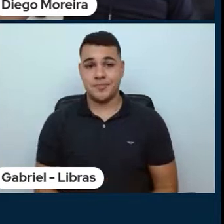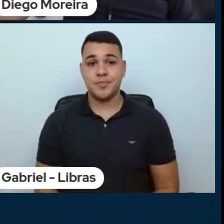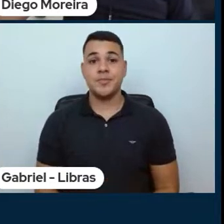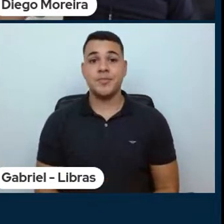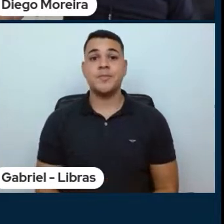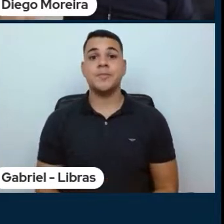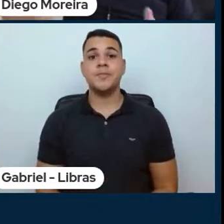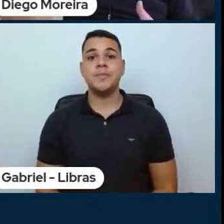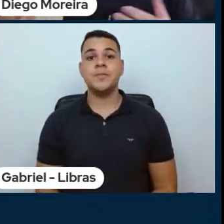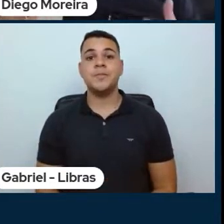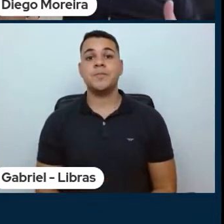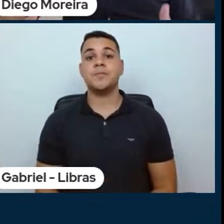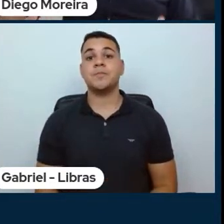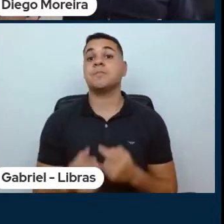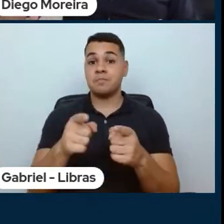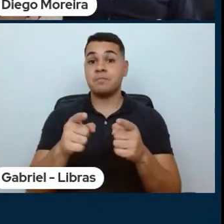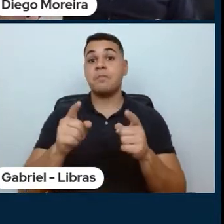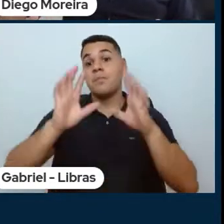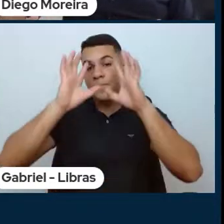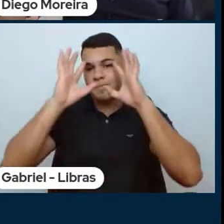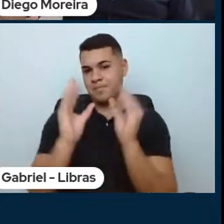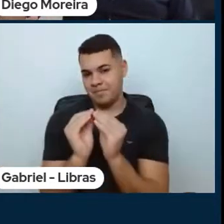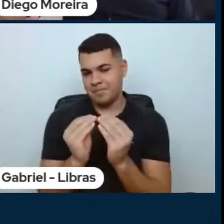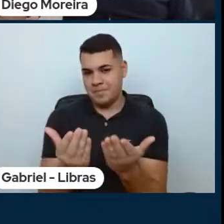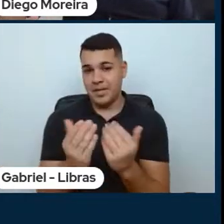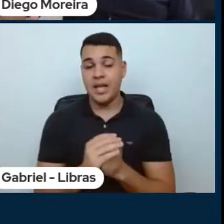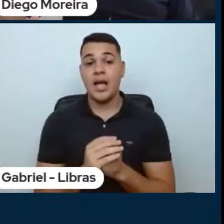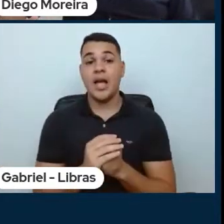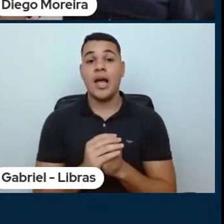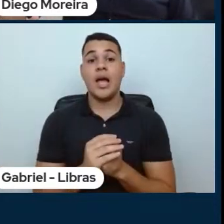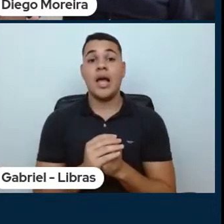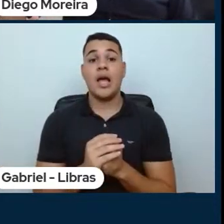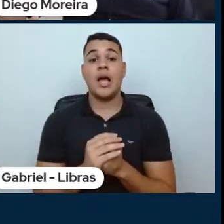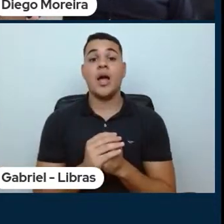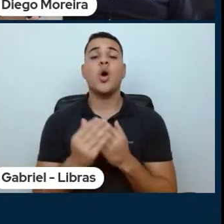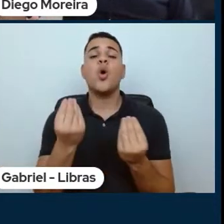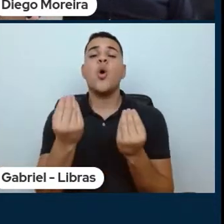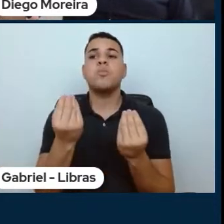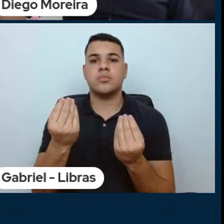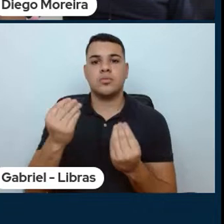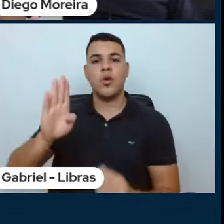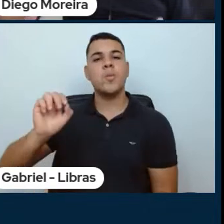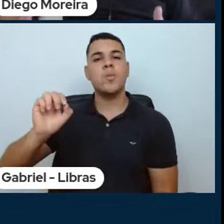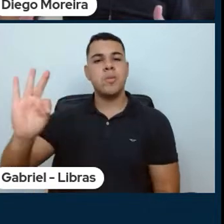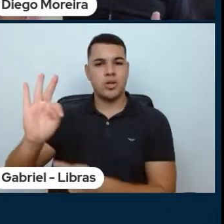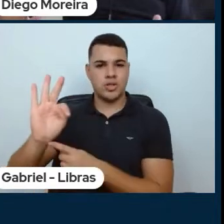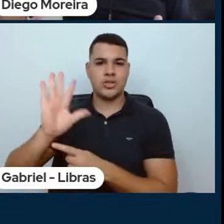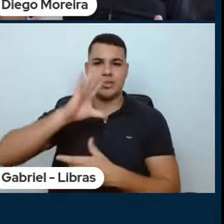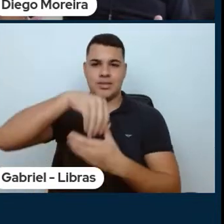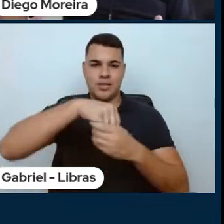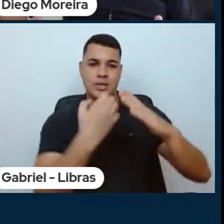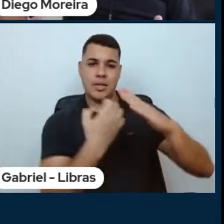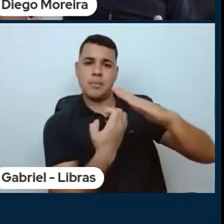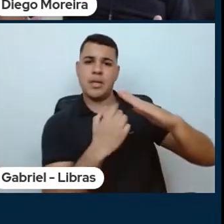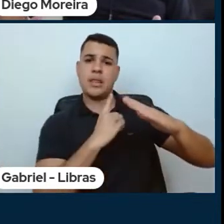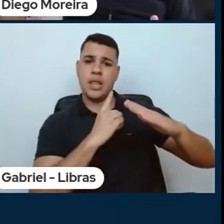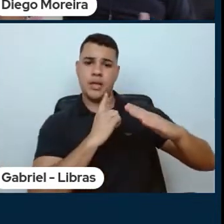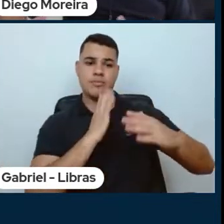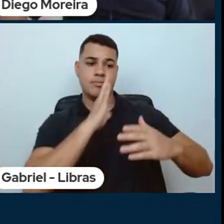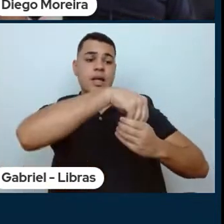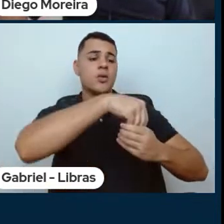Bom, e aqui eu quero trazer para vocês um pouco do panorama conversacional, né, e mostrar para vocês